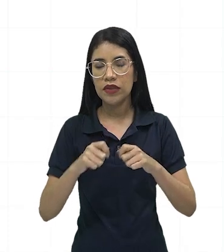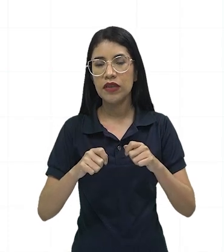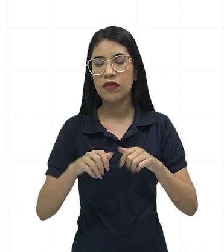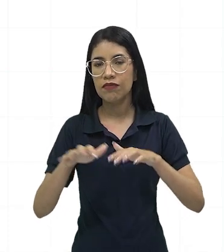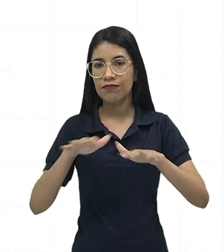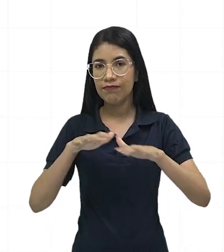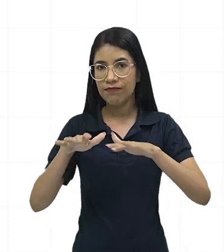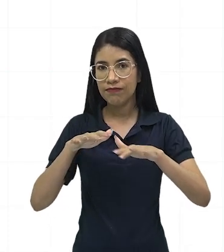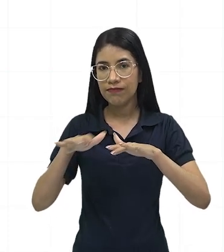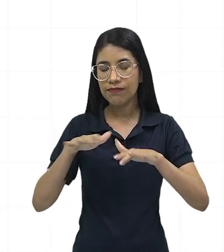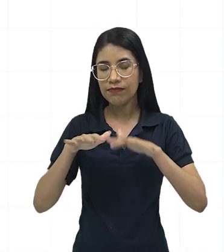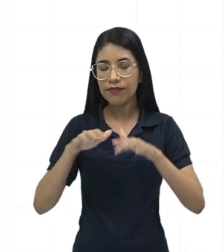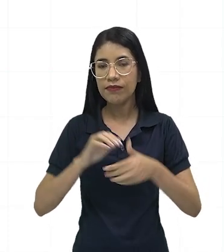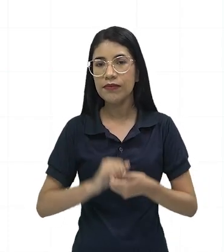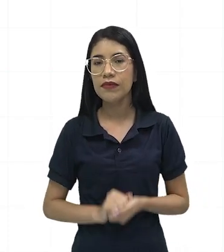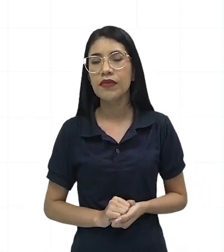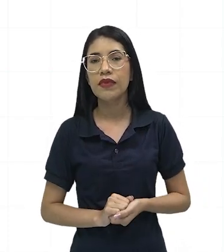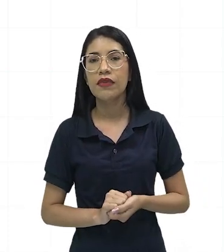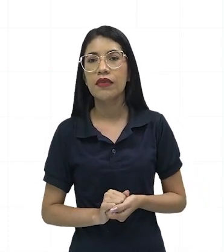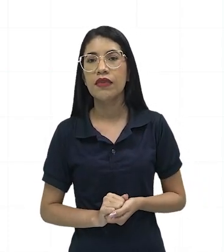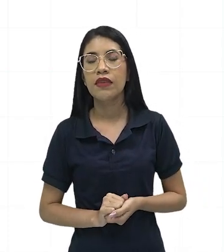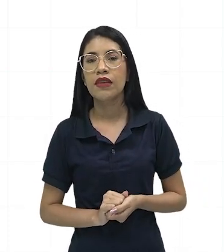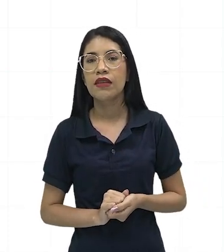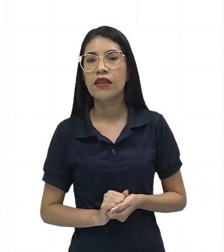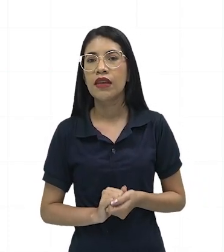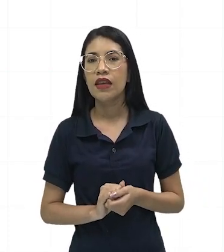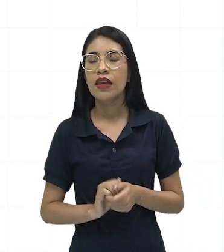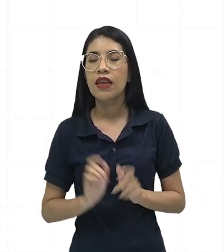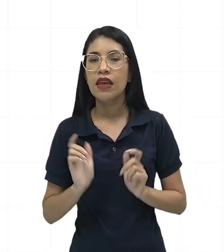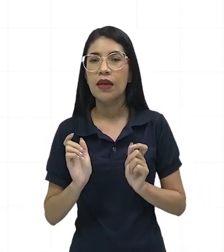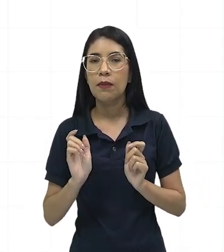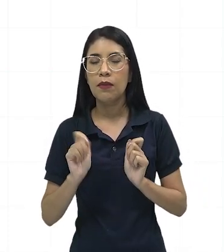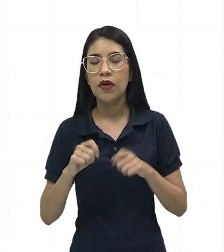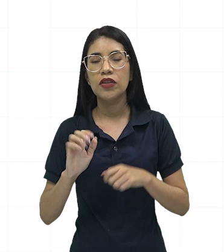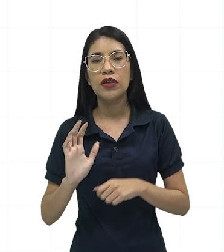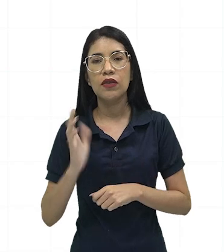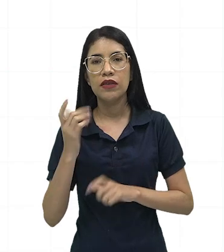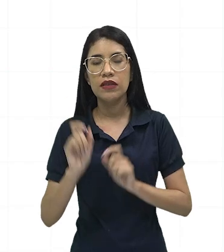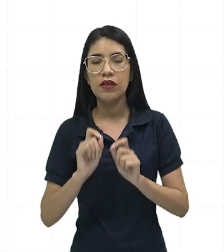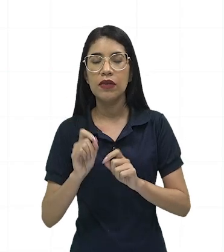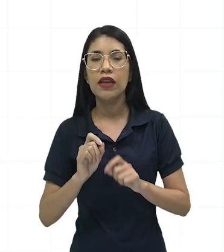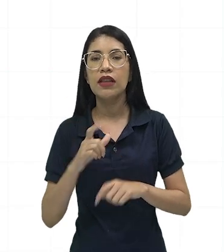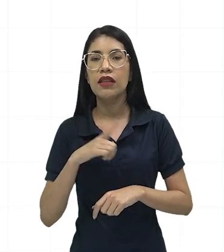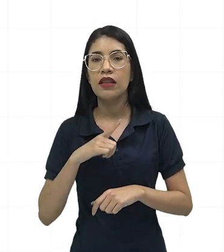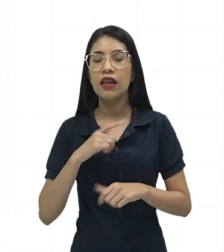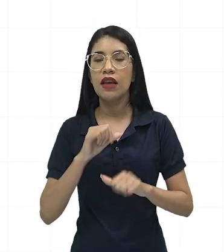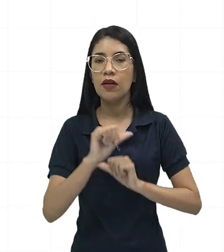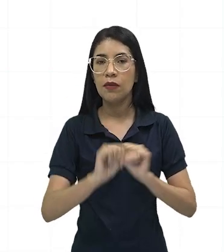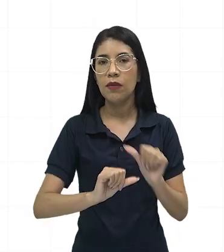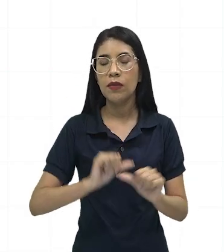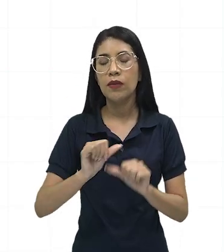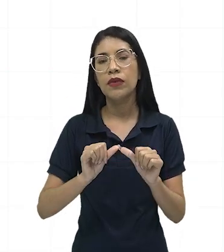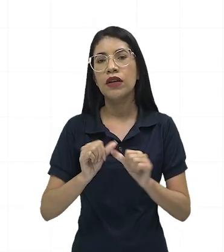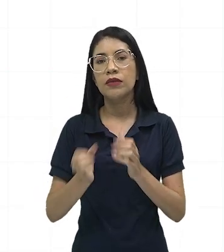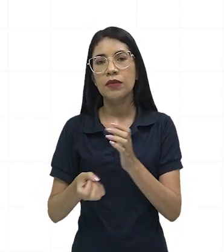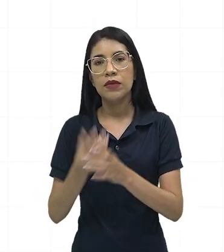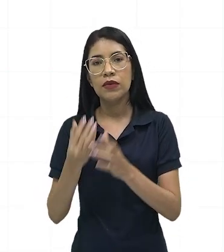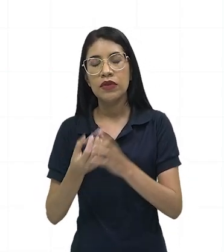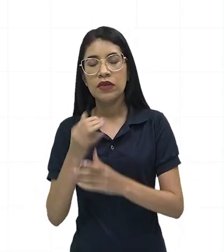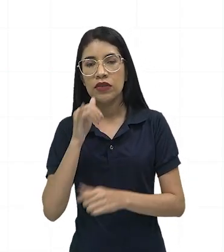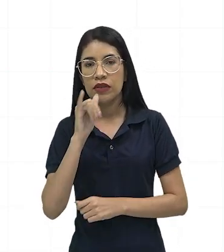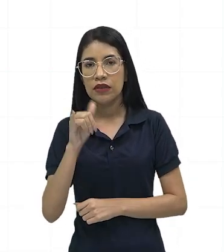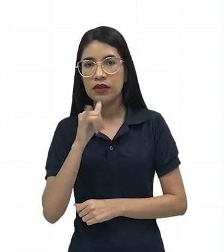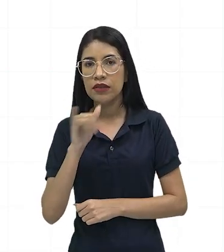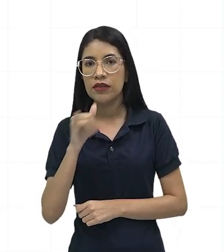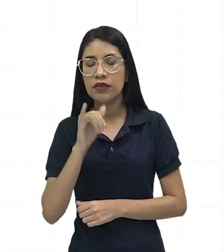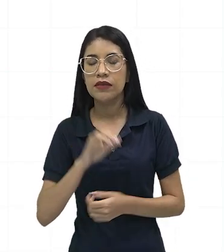de fazer, que vai fazer com que a gente gere energia, haja a transformação da